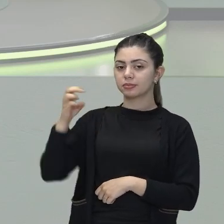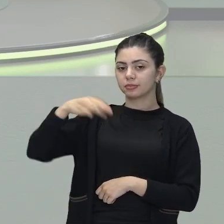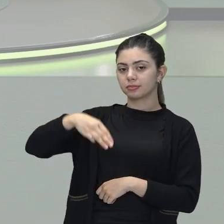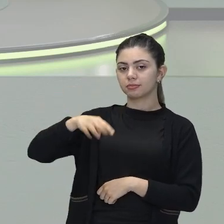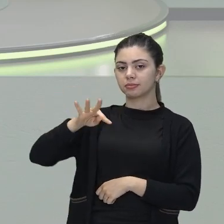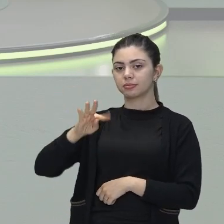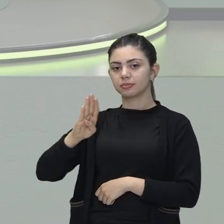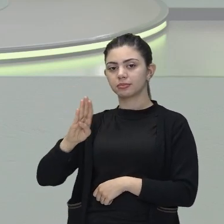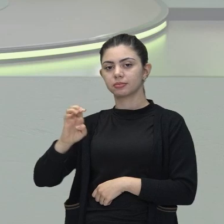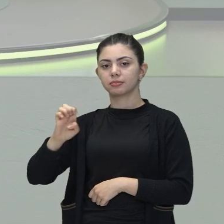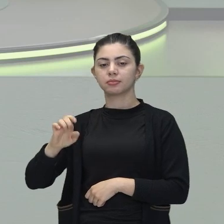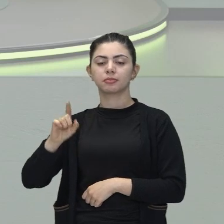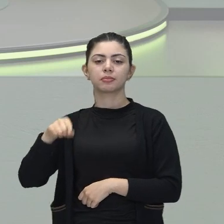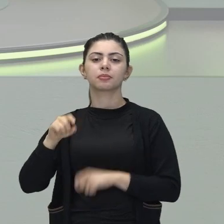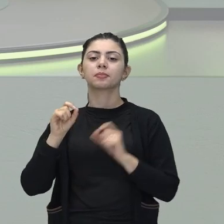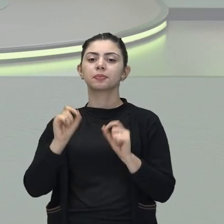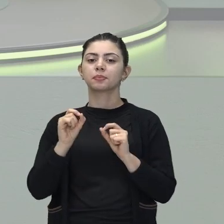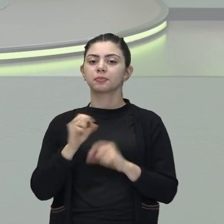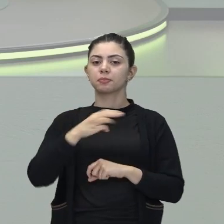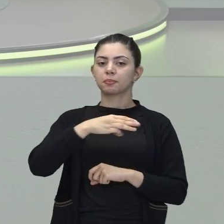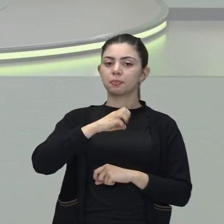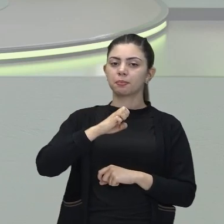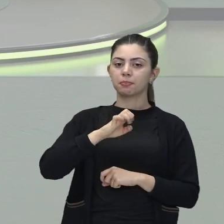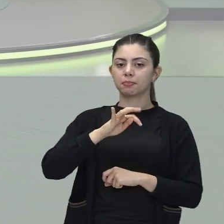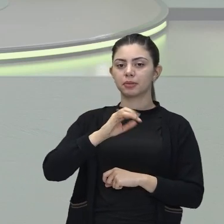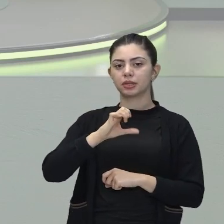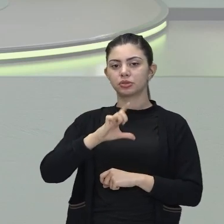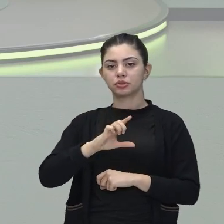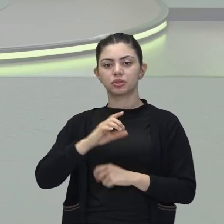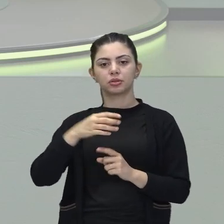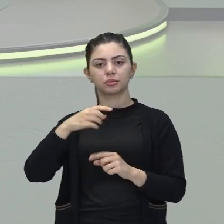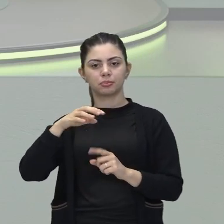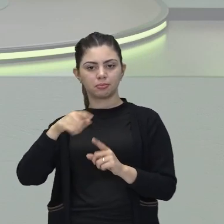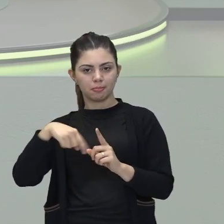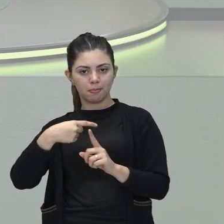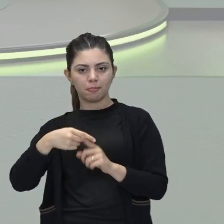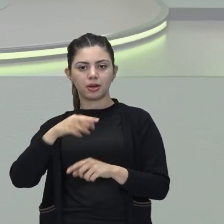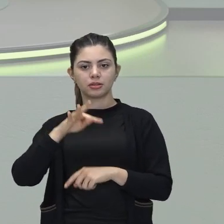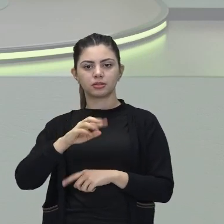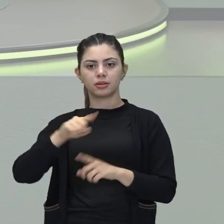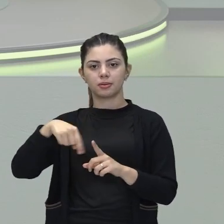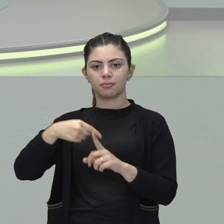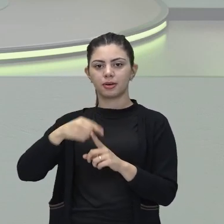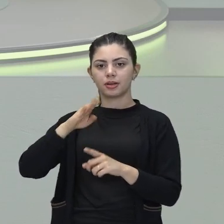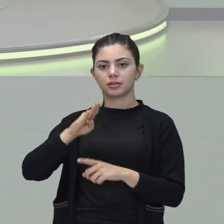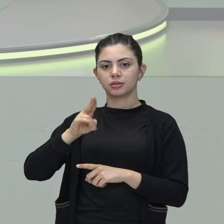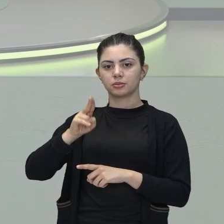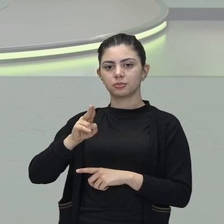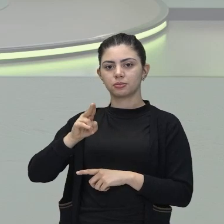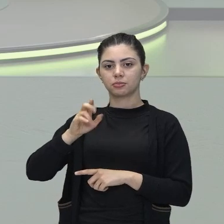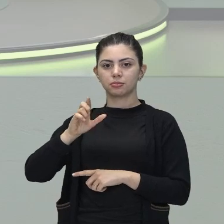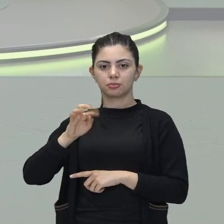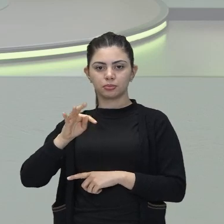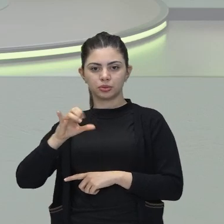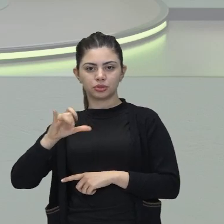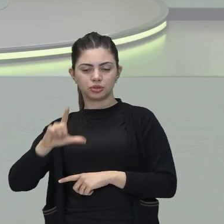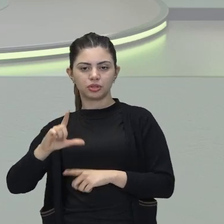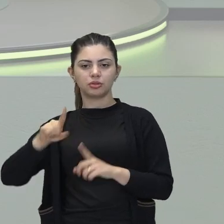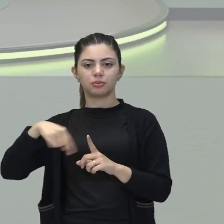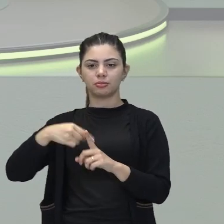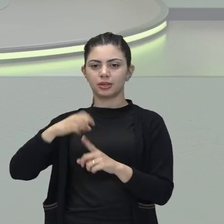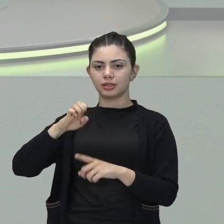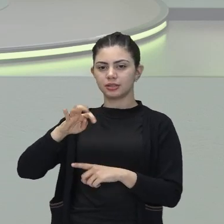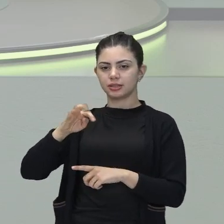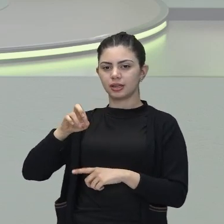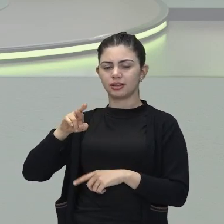que é o metil-tessibutil-éter ou metoxidilbutano. Então, o que esse composto é? Ele é